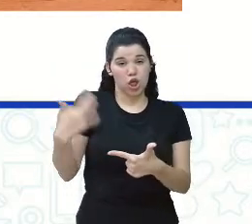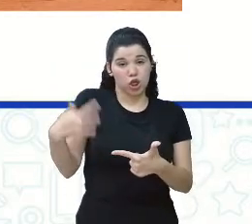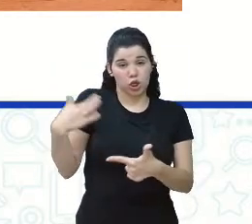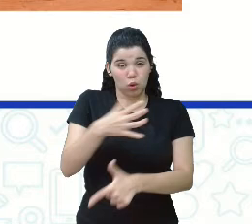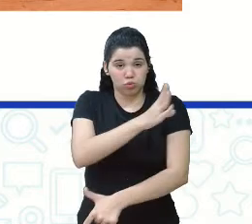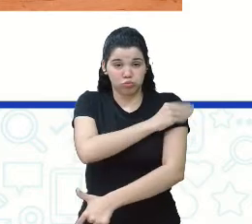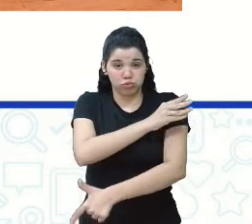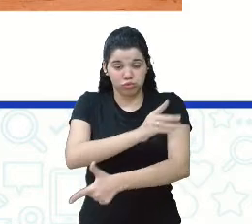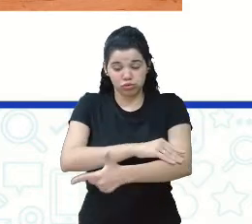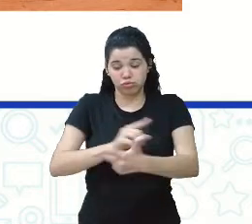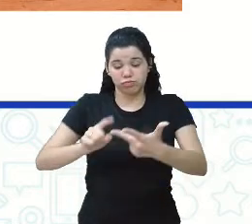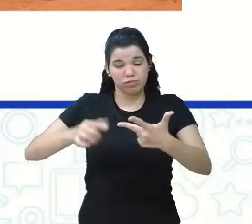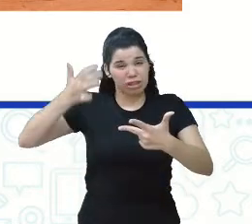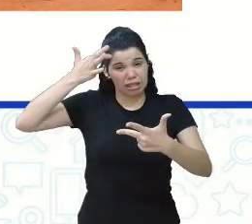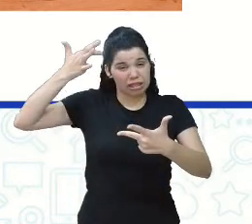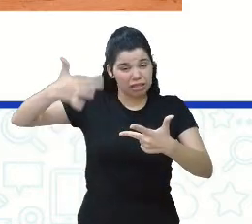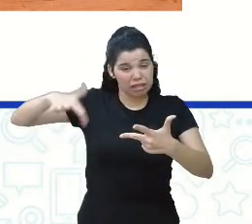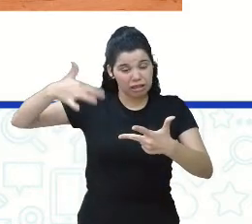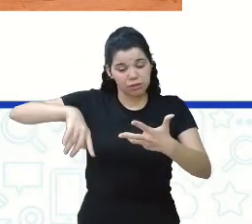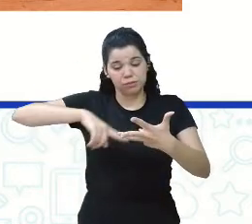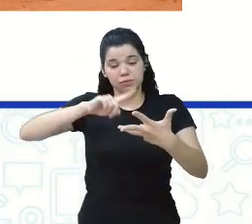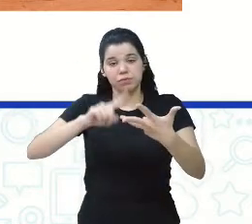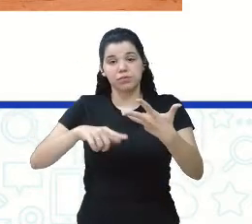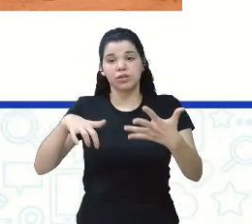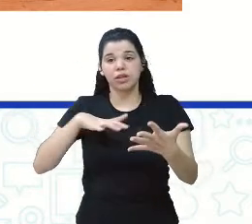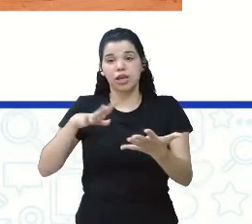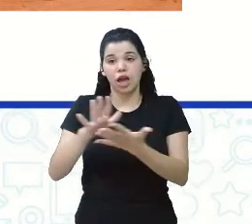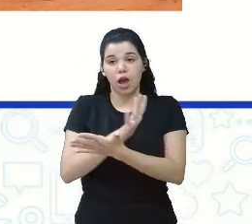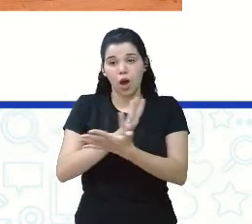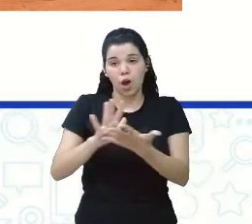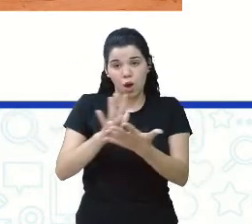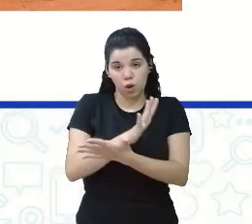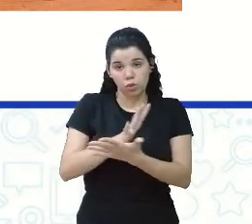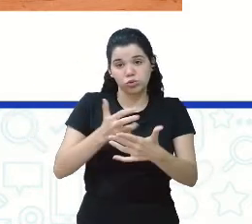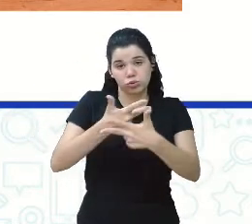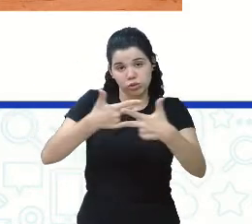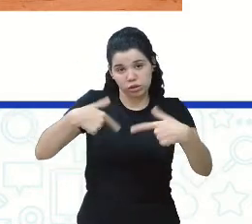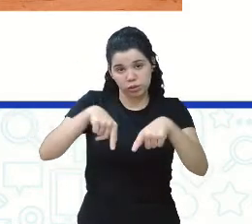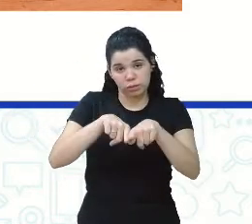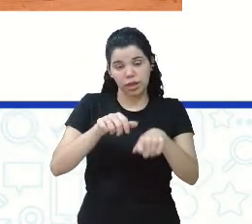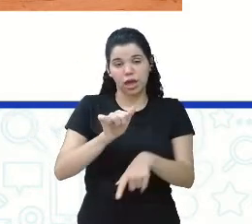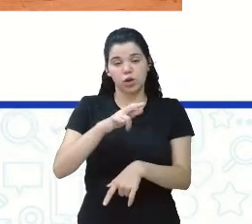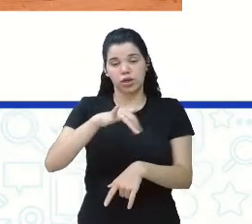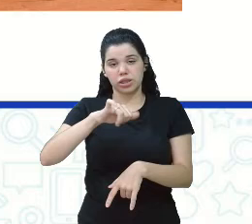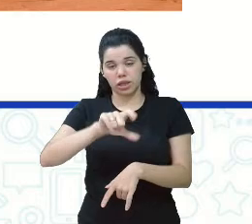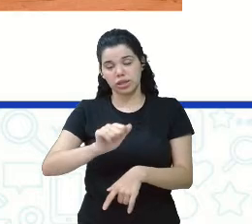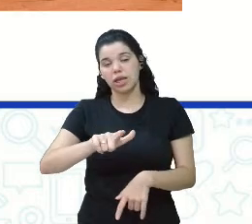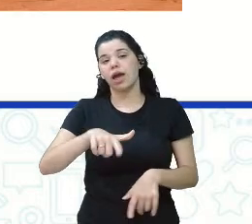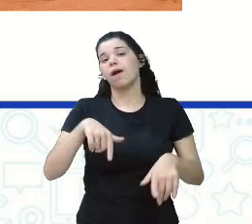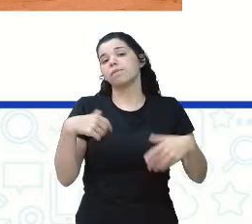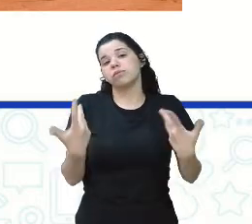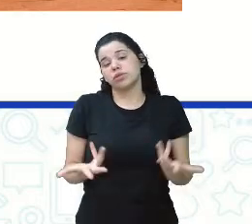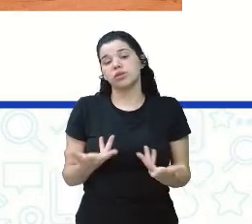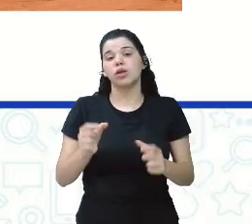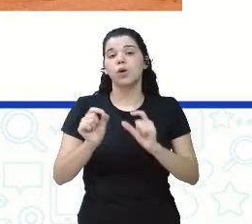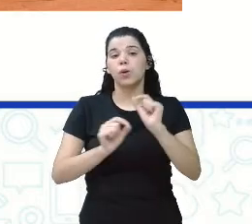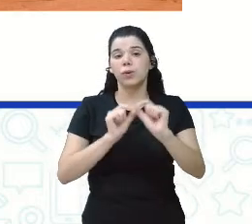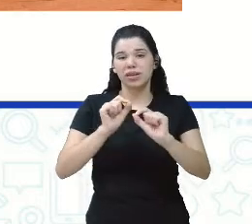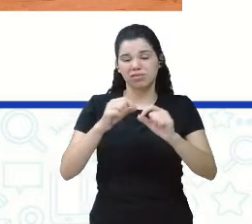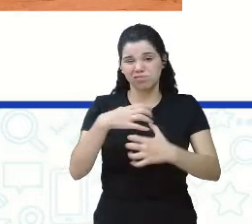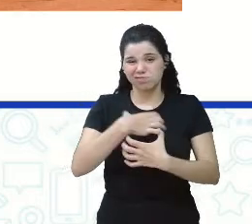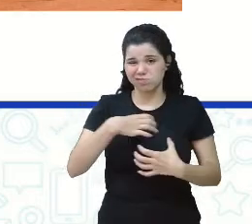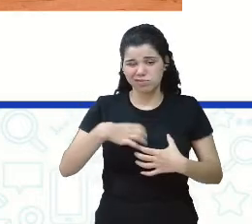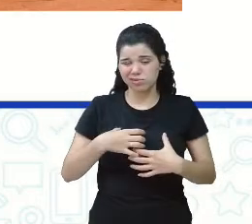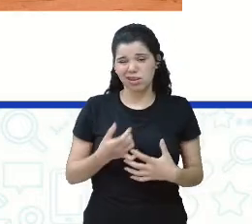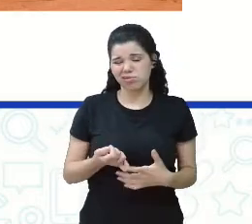muscular, dor de cabeça e algumas erupções cutâneas. Como os sintomas são poucos específicos,